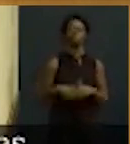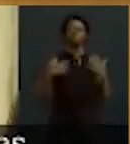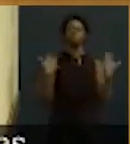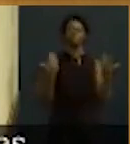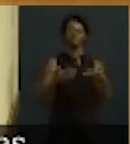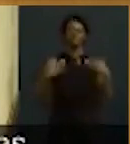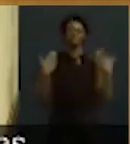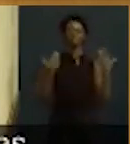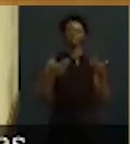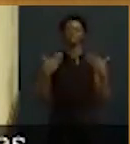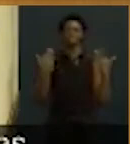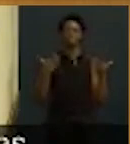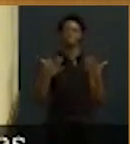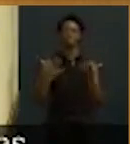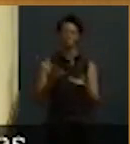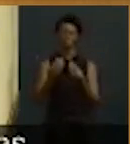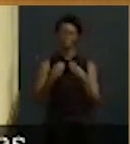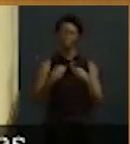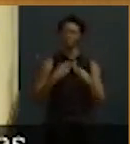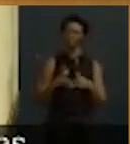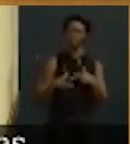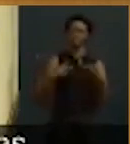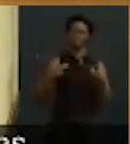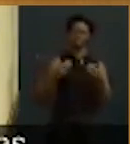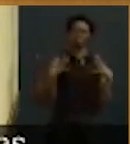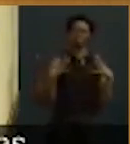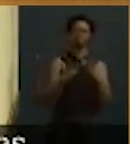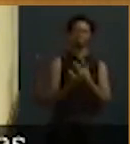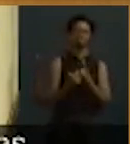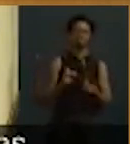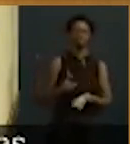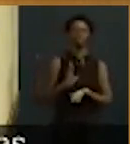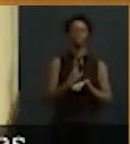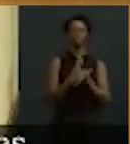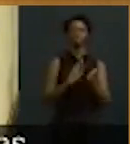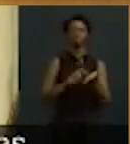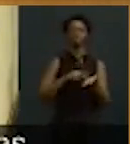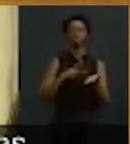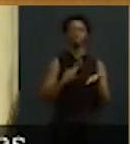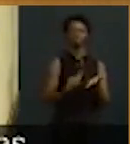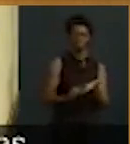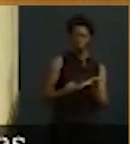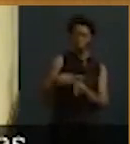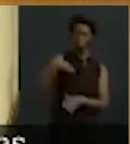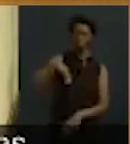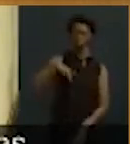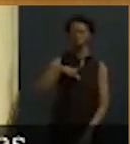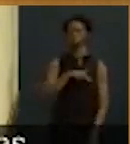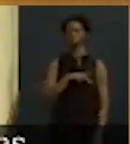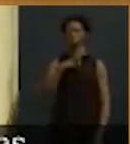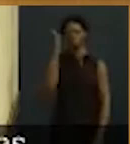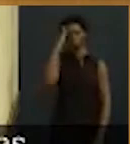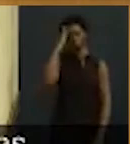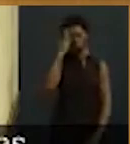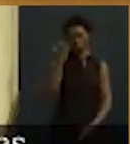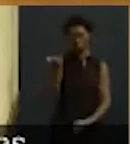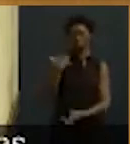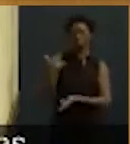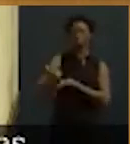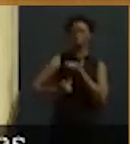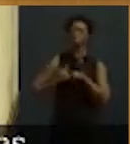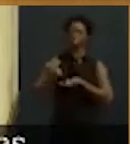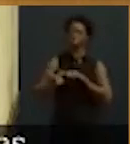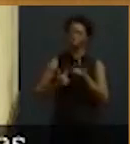de receberem tão relevante comenda, que representa o reconhecimento do Ministério Público do Estado do Rio de Janeiro pelos serviços prestados de